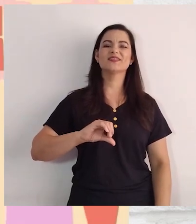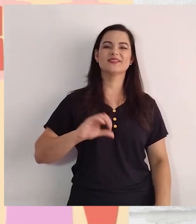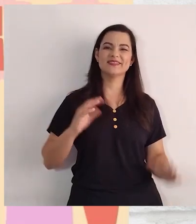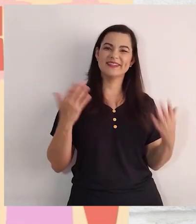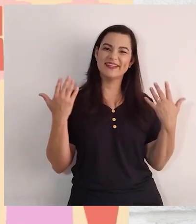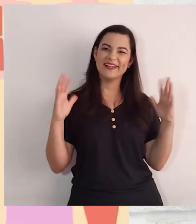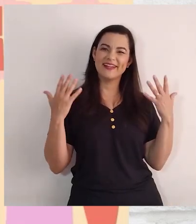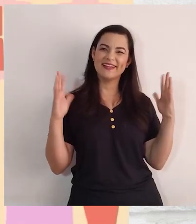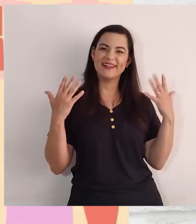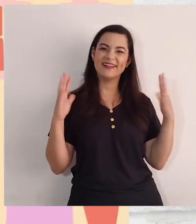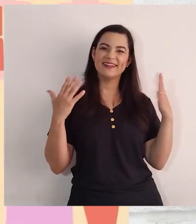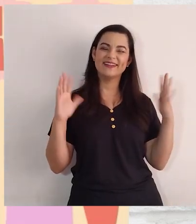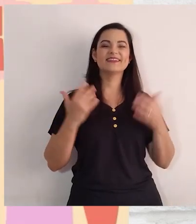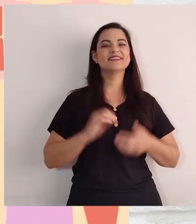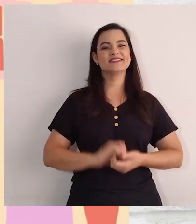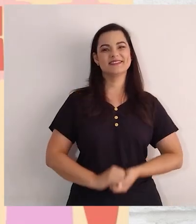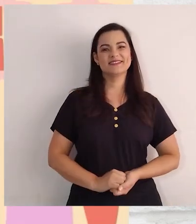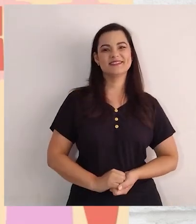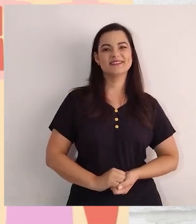29, muito bem.